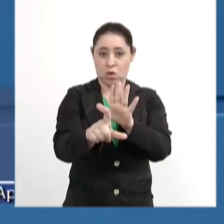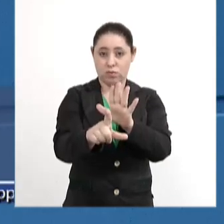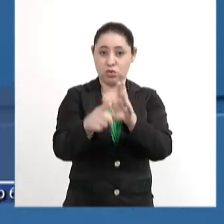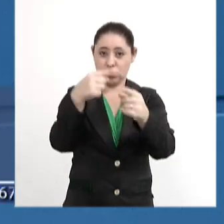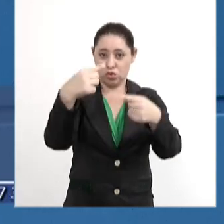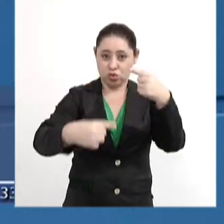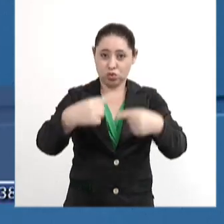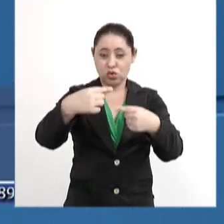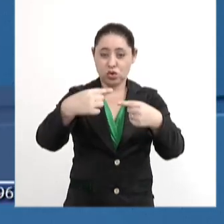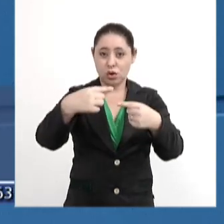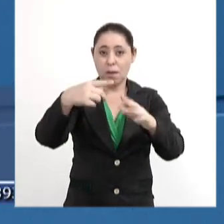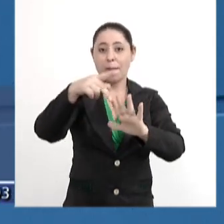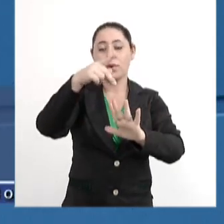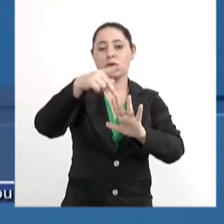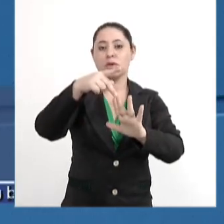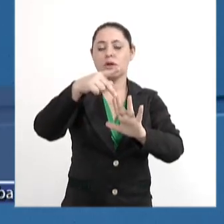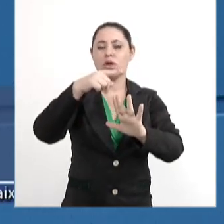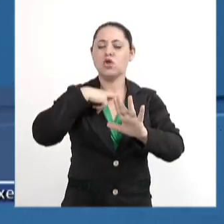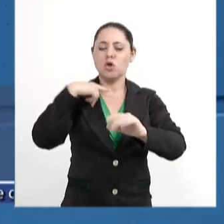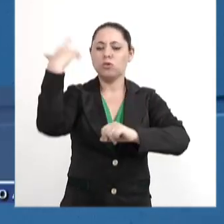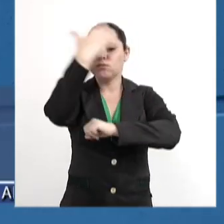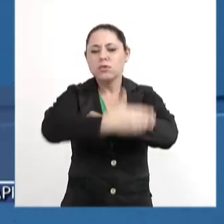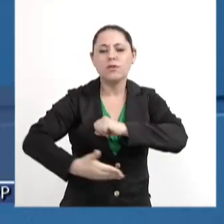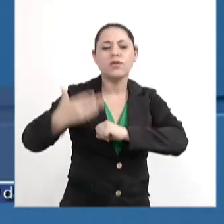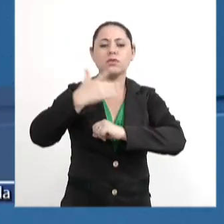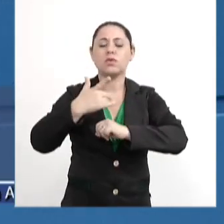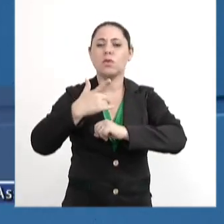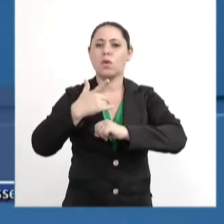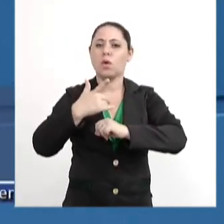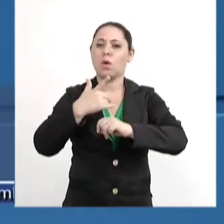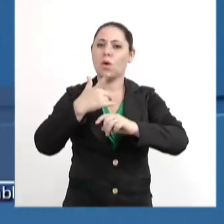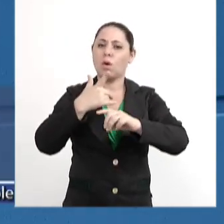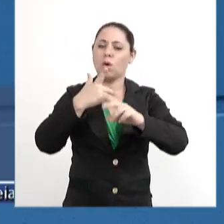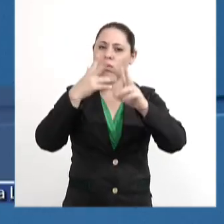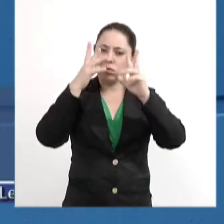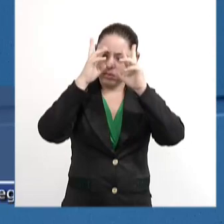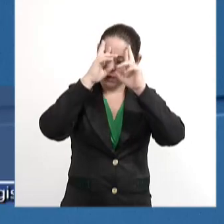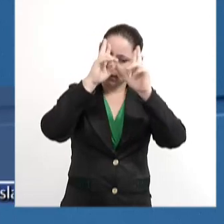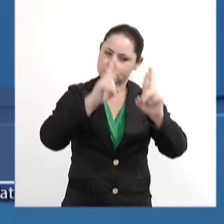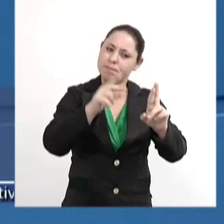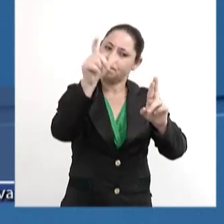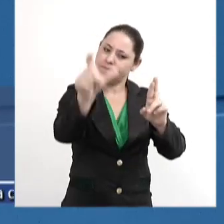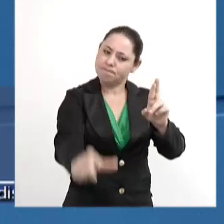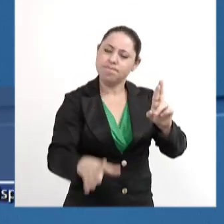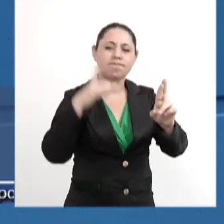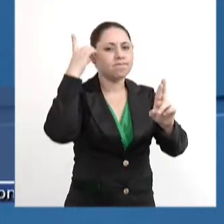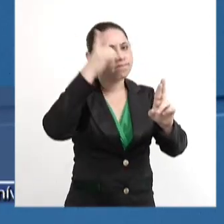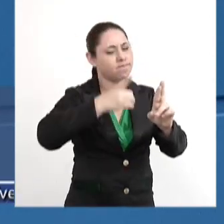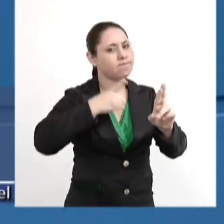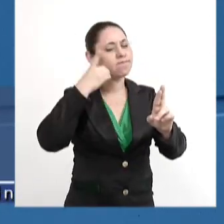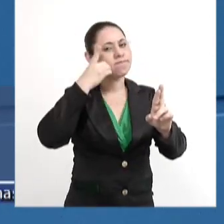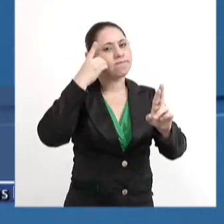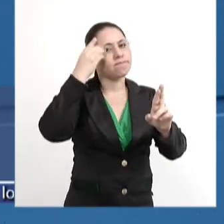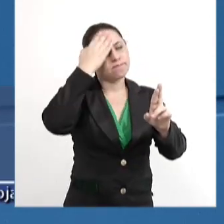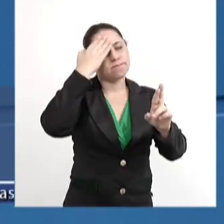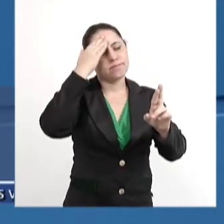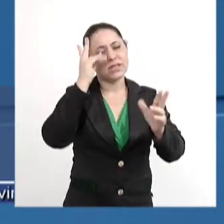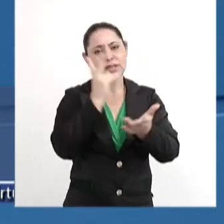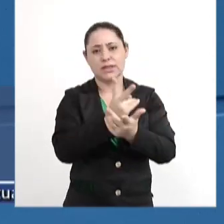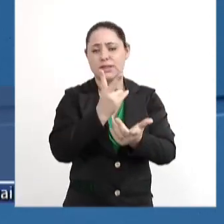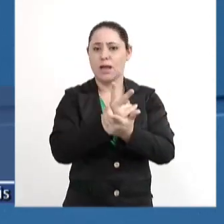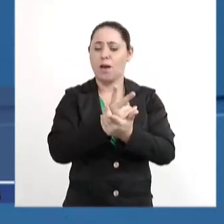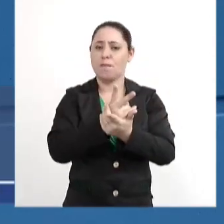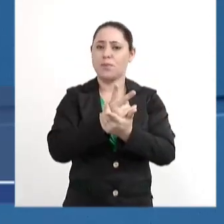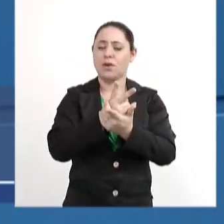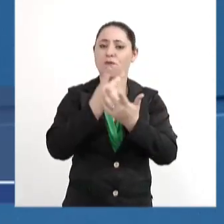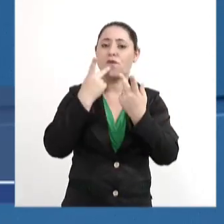portaria. E eu defendo, com todo respeito, com toda a vênia, a Vossa Excelência, os argumentos sempre interessantes e relevantes de Vossa